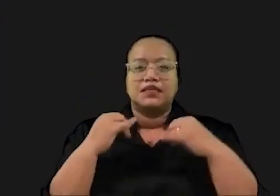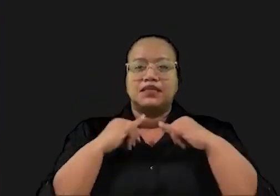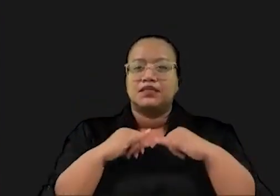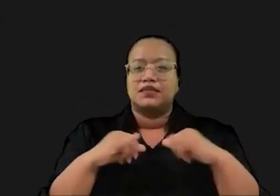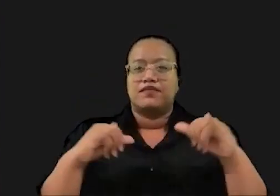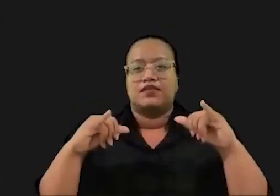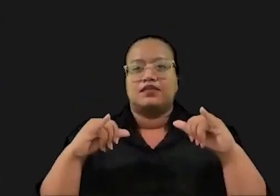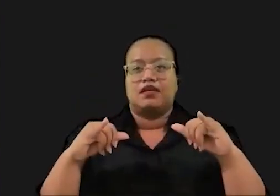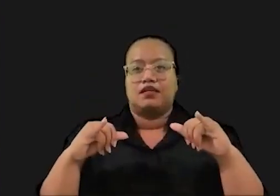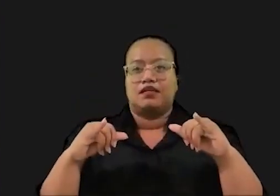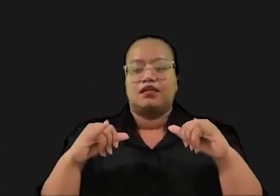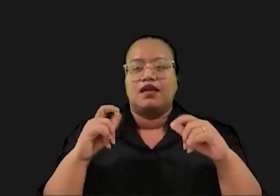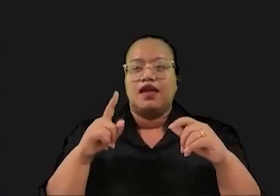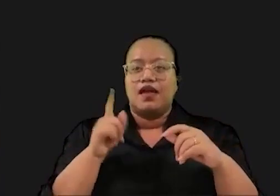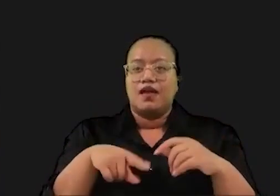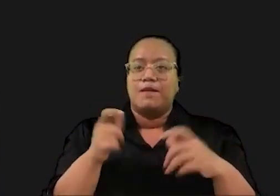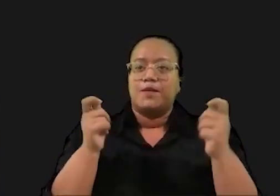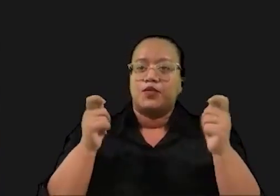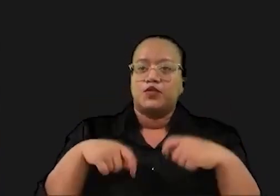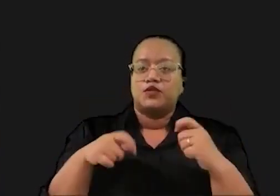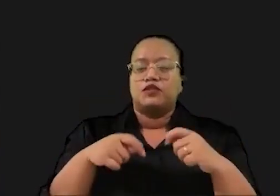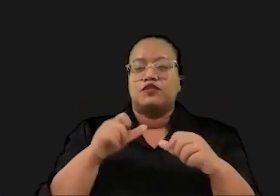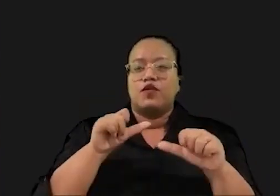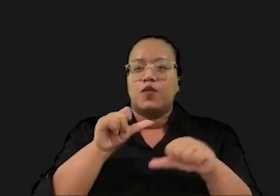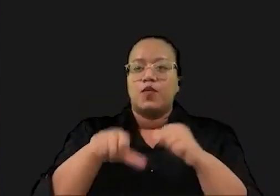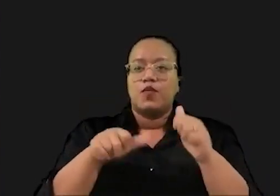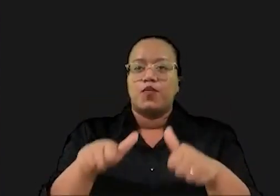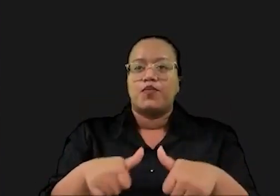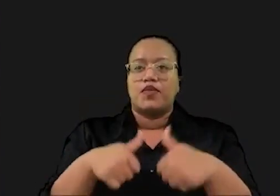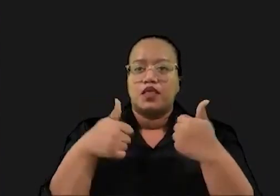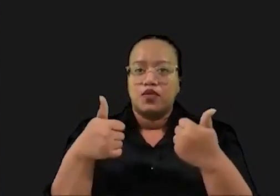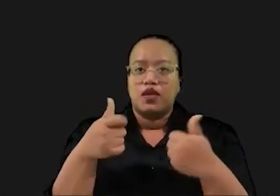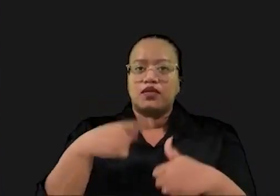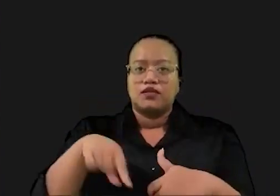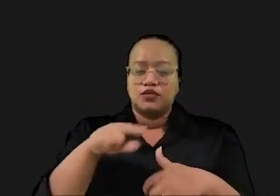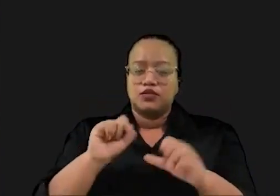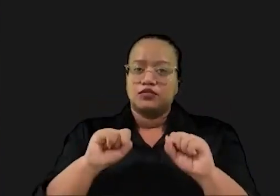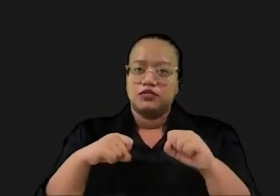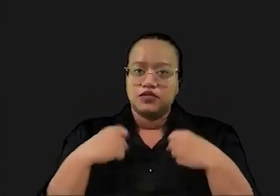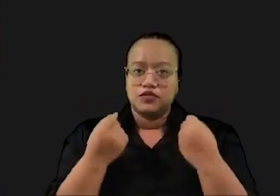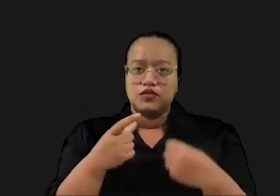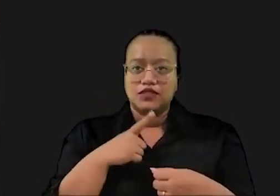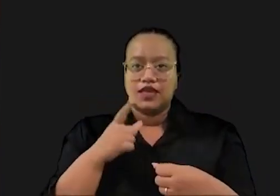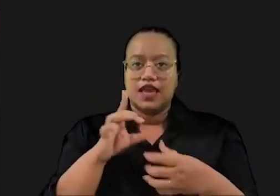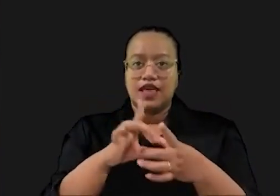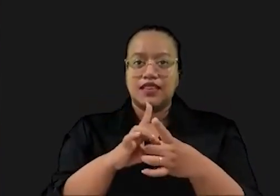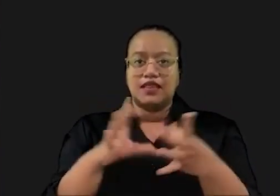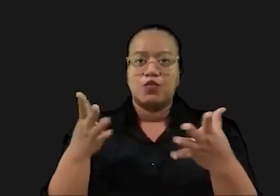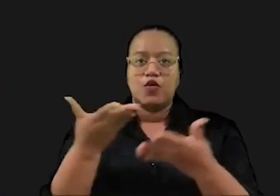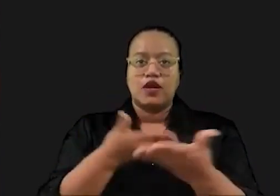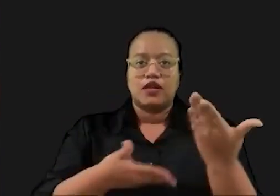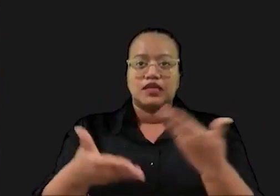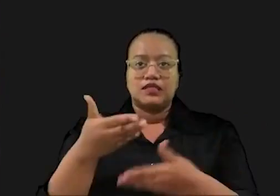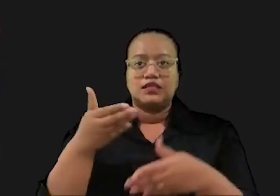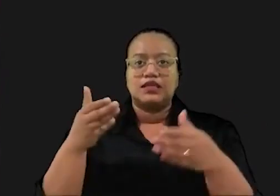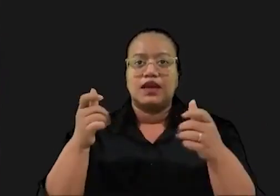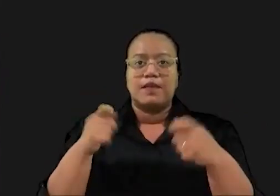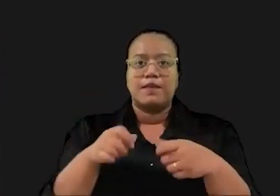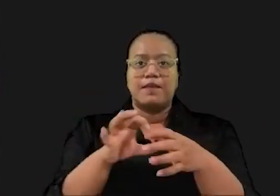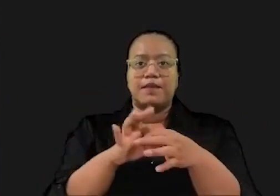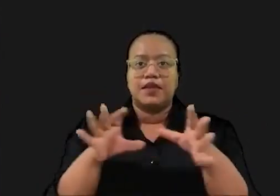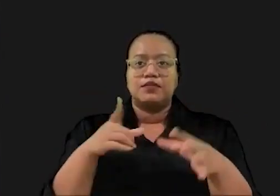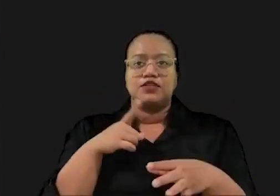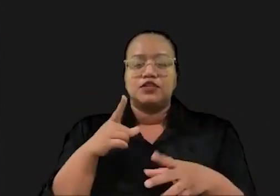gente melhorar, e nós estamos melhorando. É isso que a democracia permite também. É que pessoas como o desembargador Brandão, como